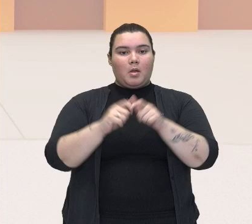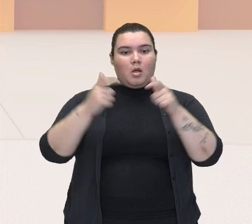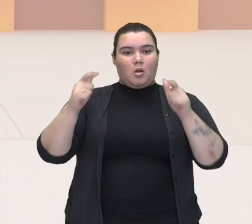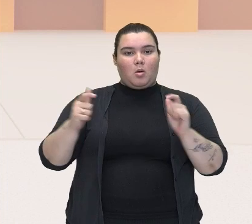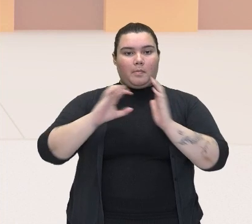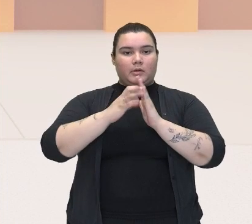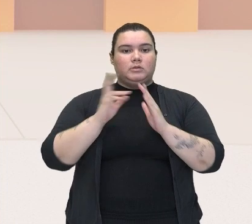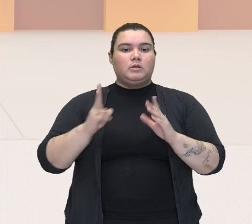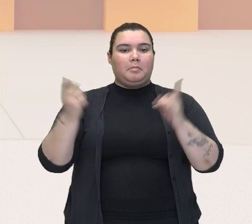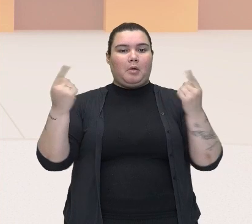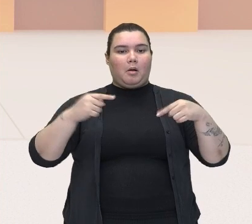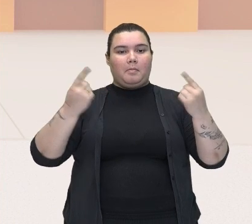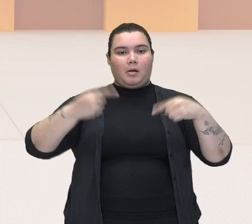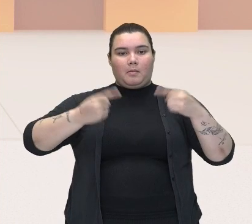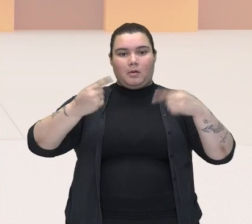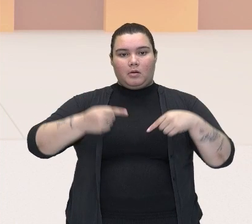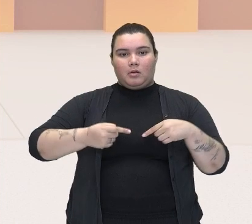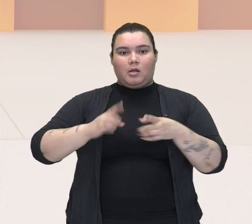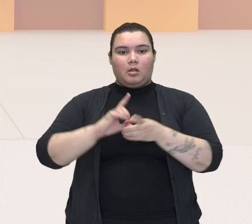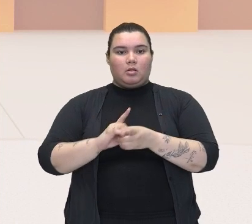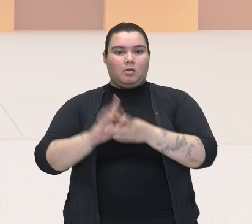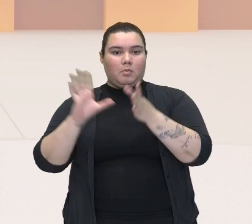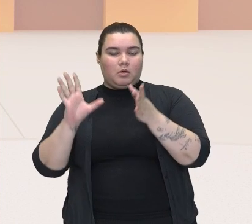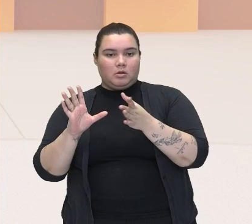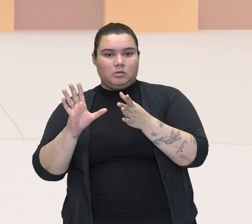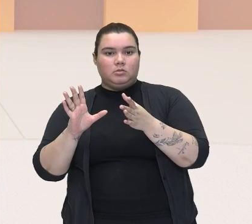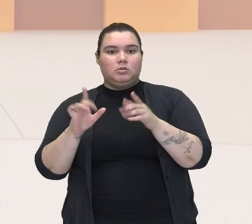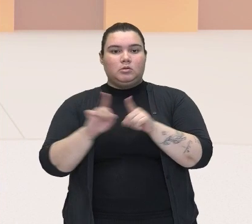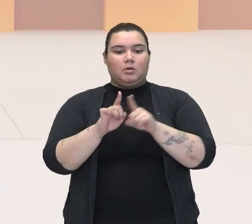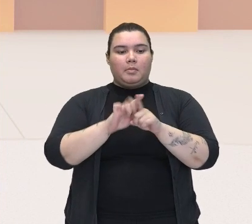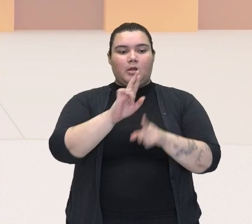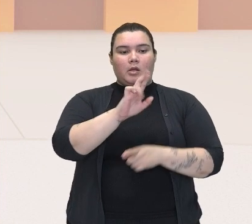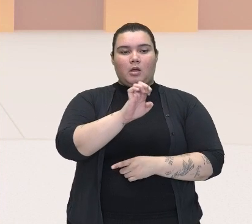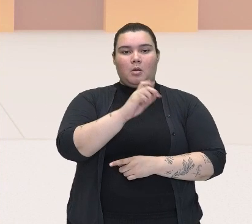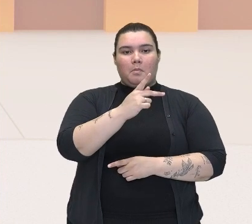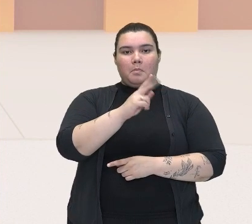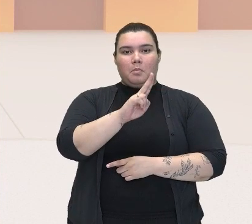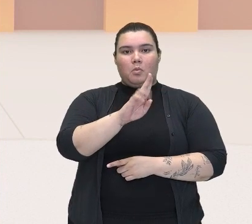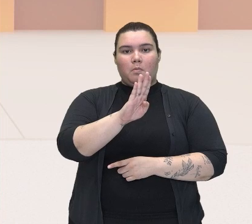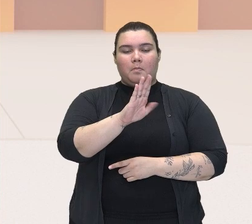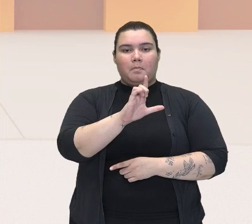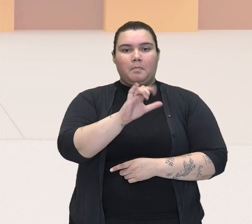sempre disputam as eleições são os democratas e os republicanos, não é isso?